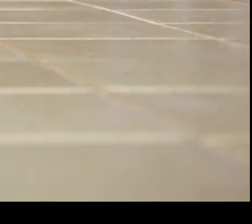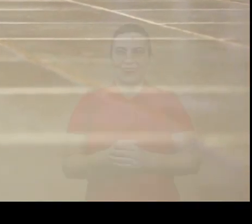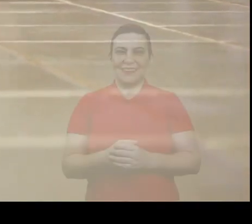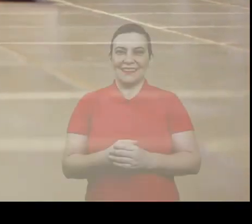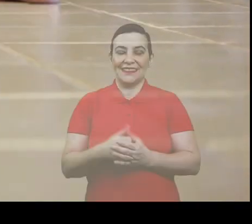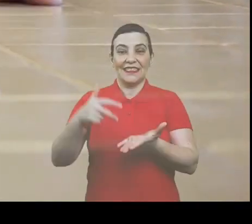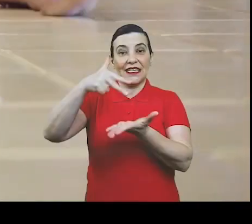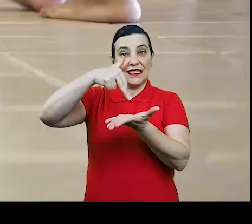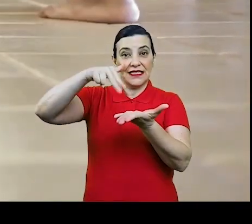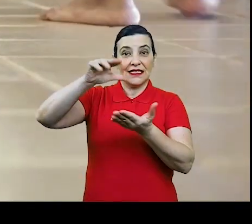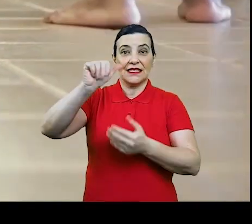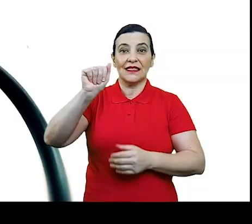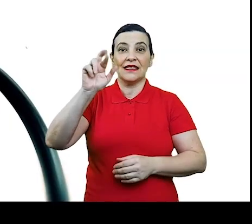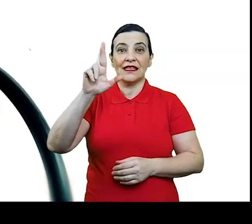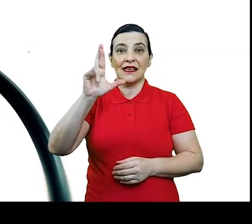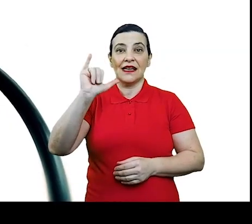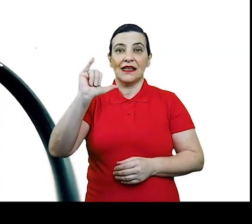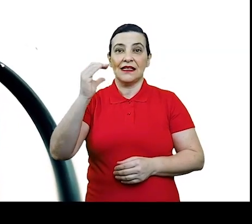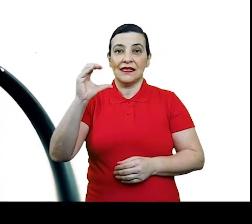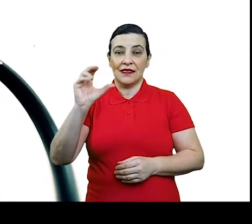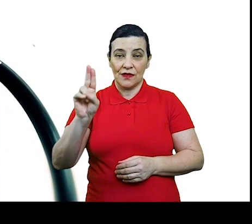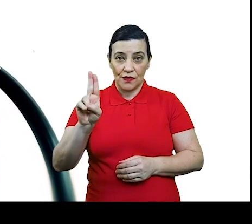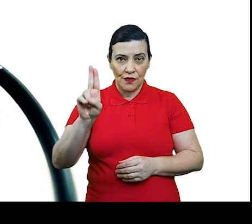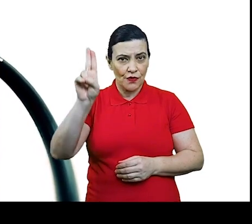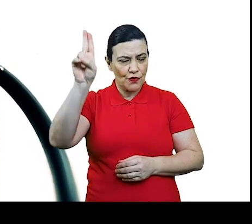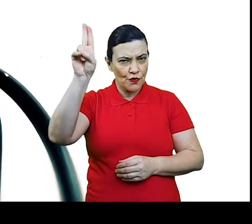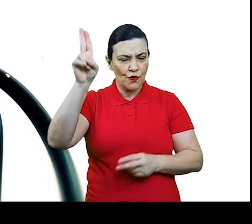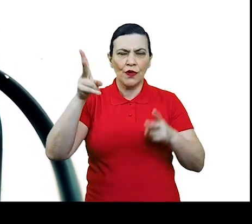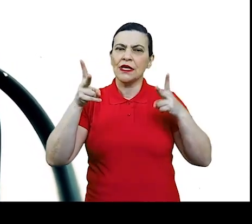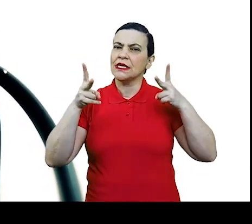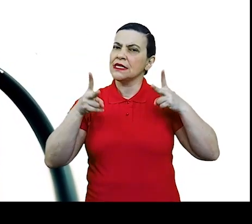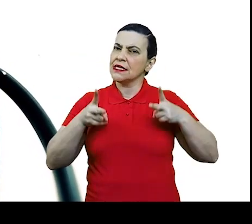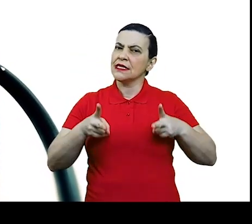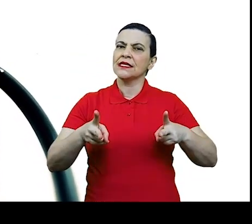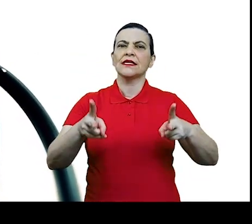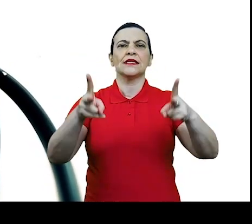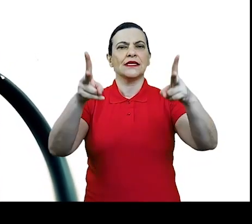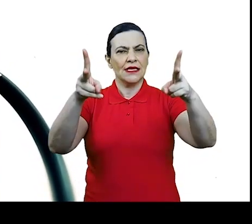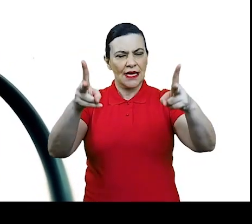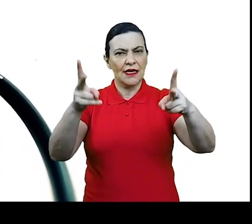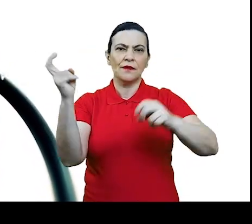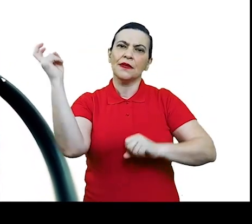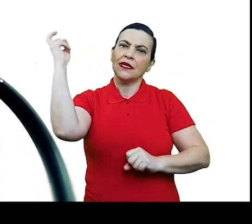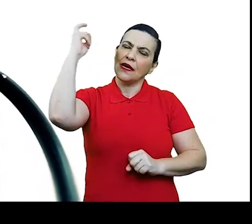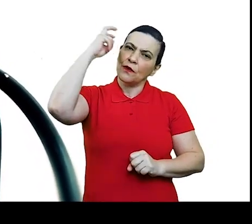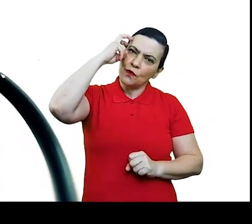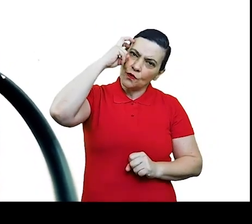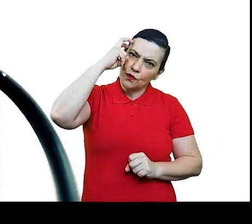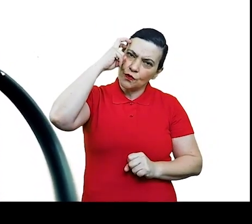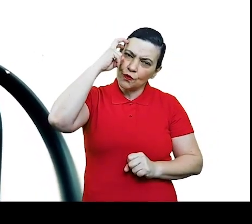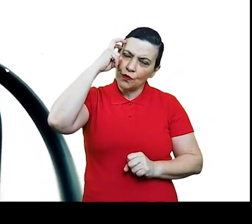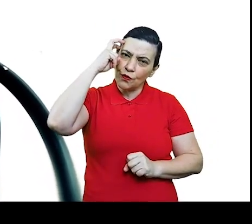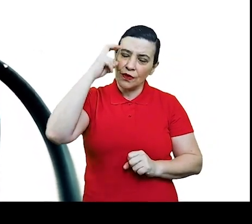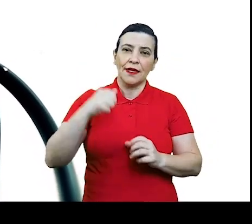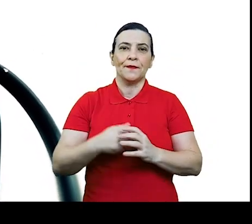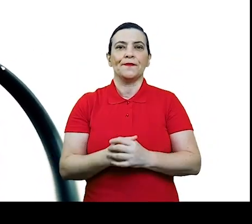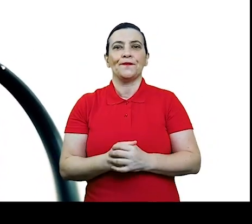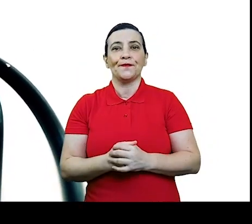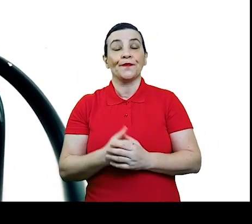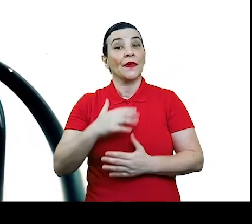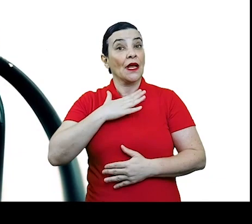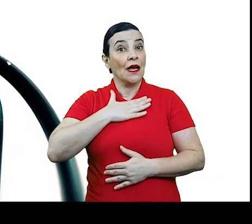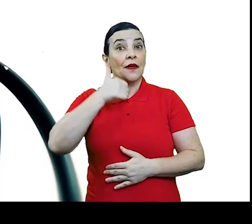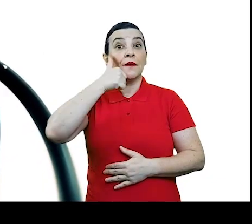O Carriçu, ele sempre esteve presente no meio da nossa cultura, né? Mas assim, a